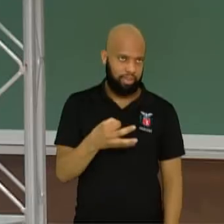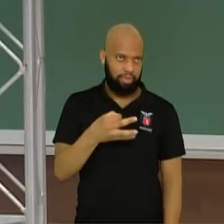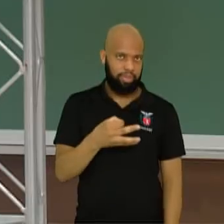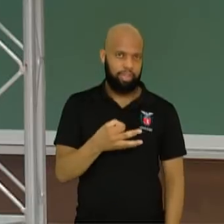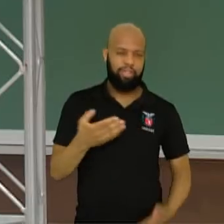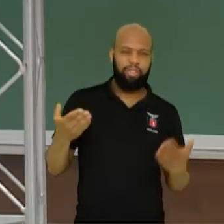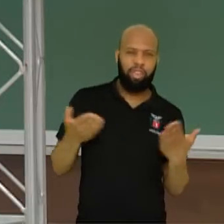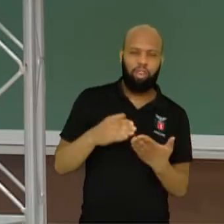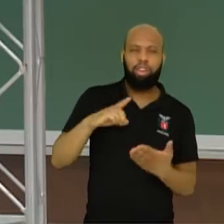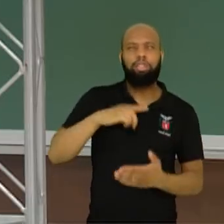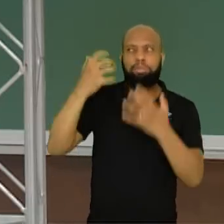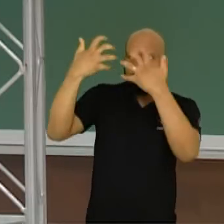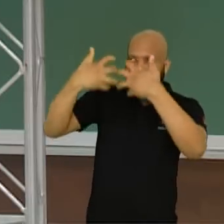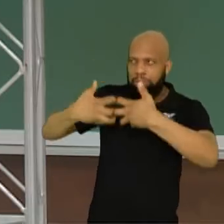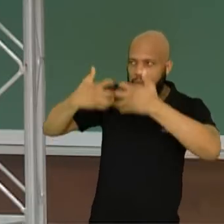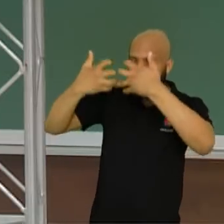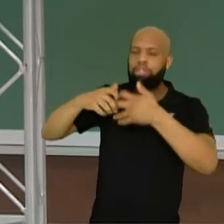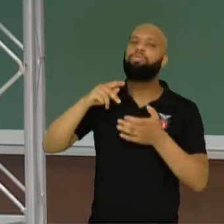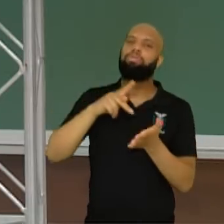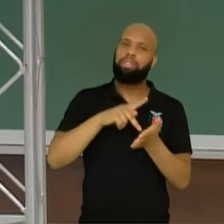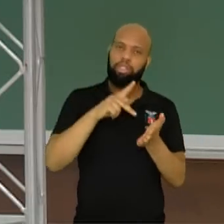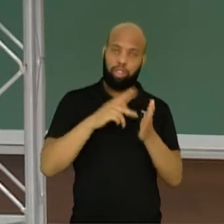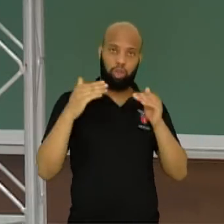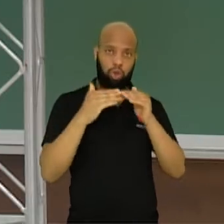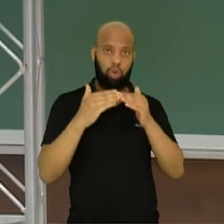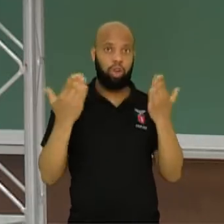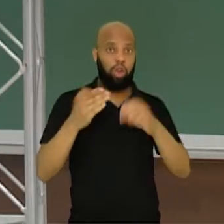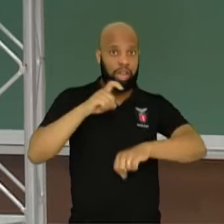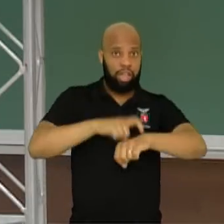para a gente começar a nossa retomada da aula de hoje.